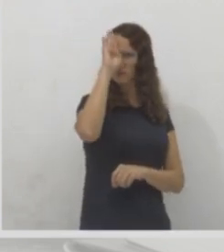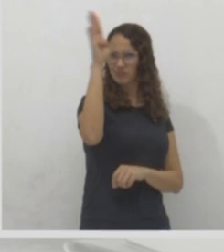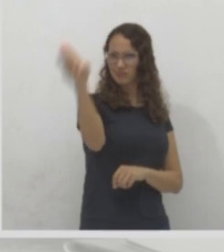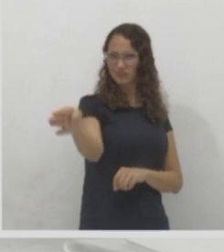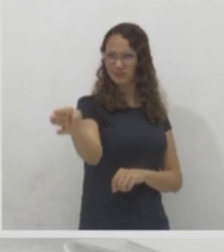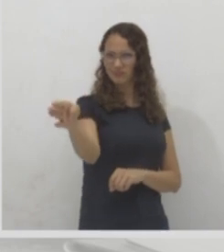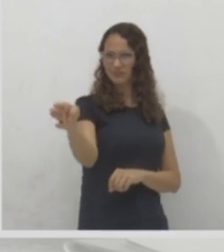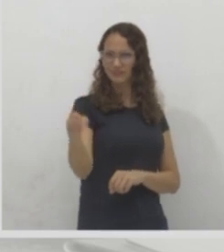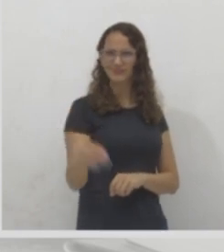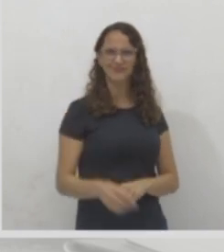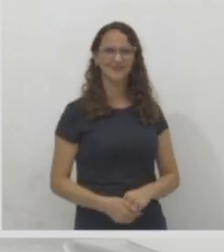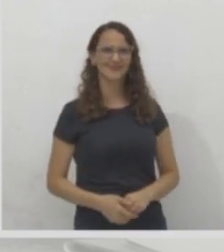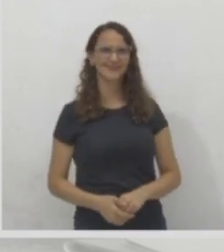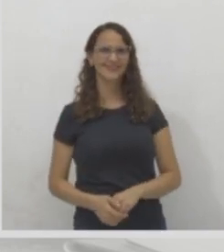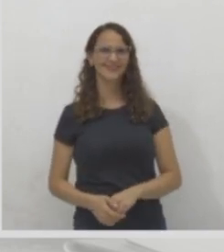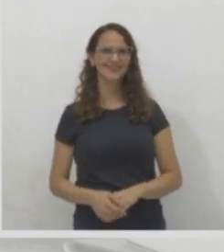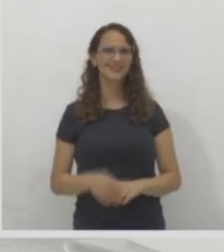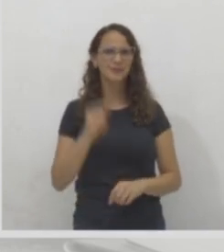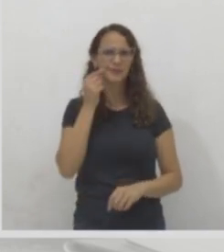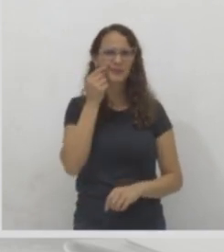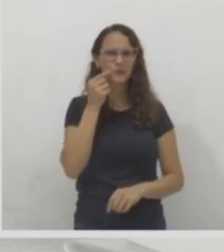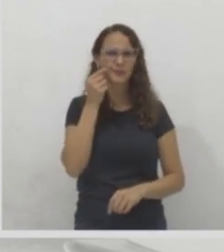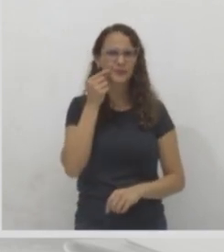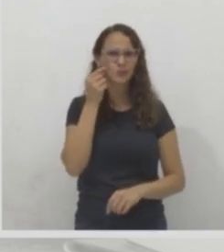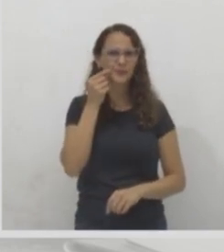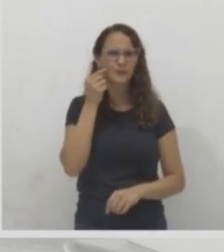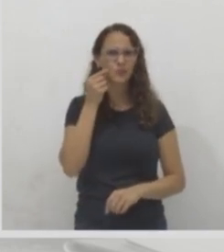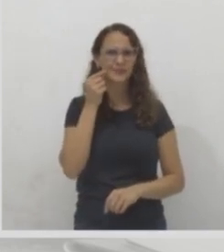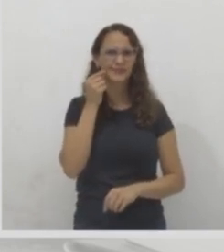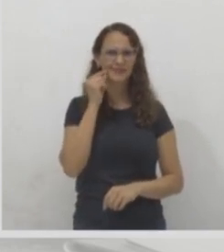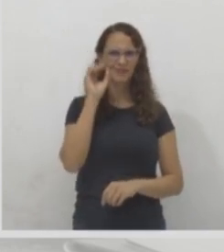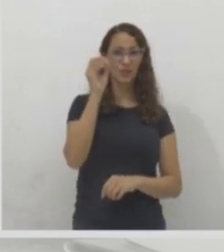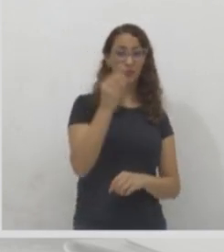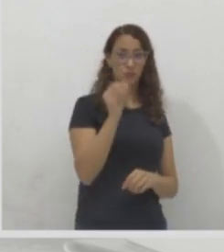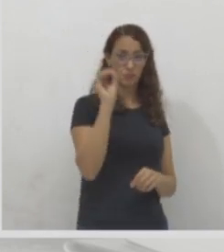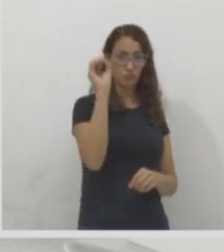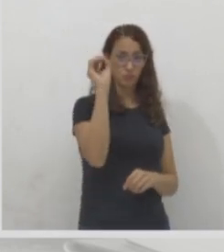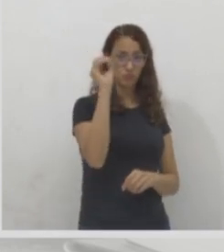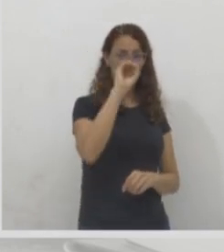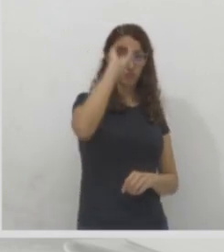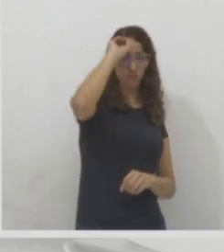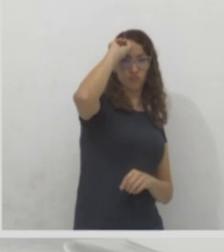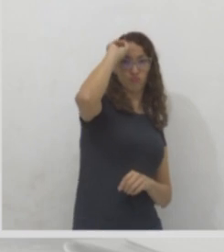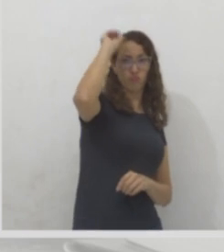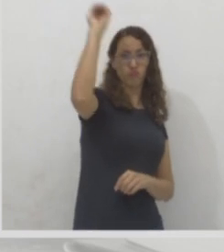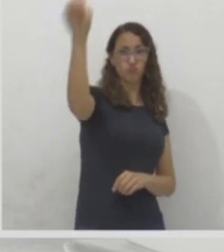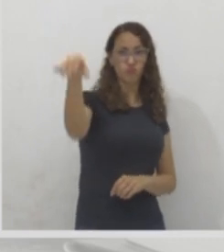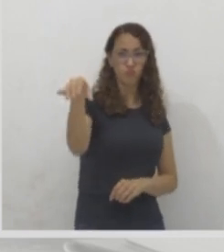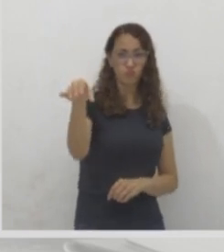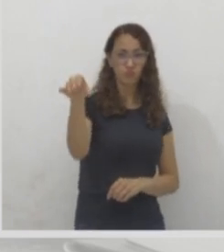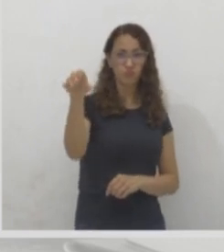tenho o ratinho, certo? Jogando o objeto no lixeiro. Ele